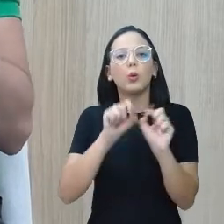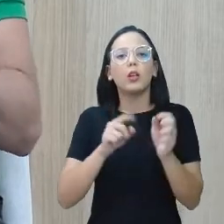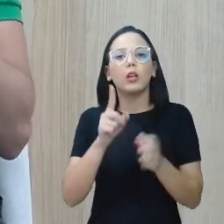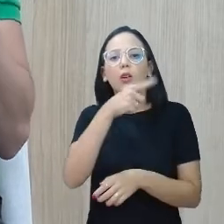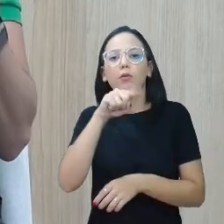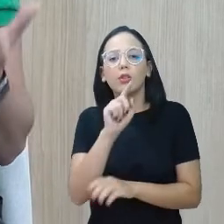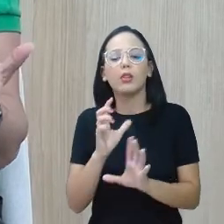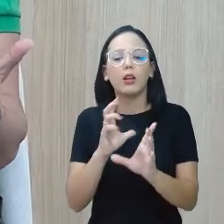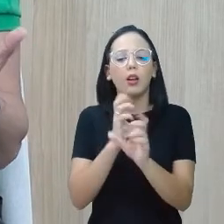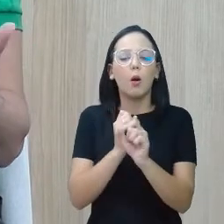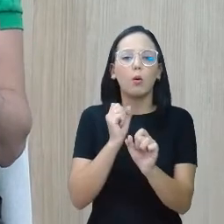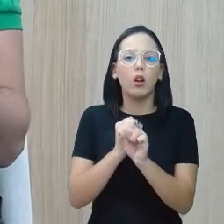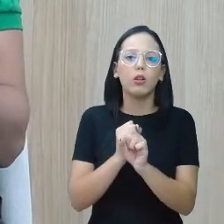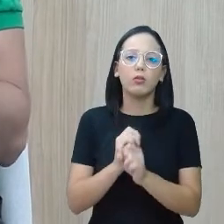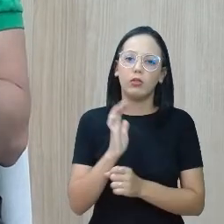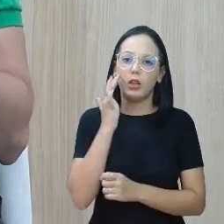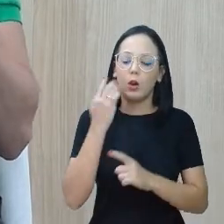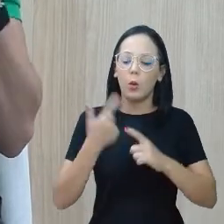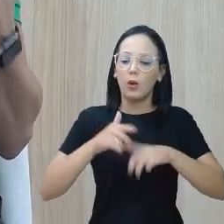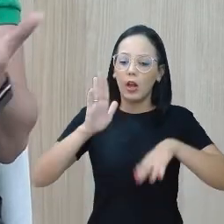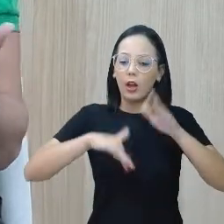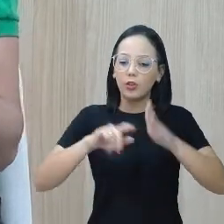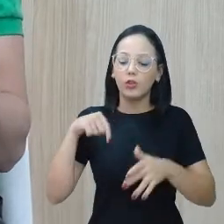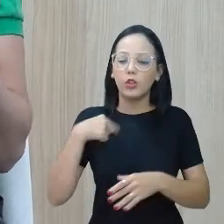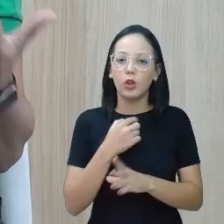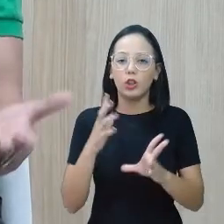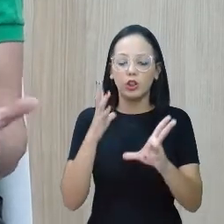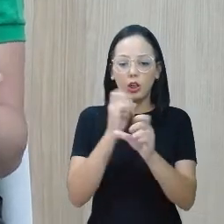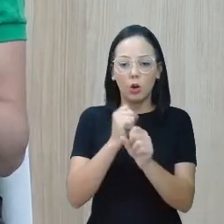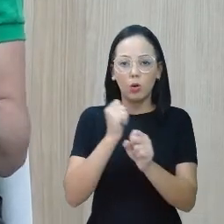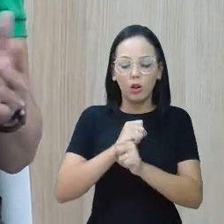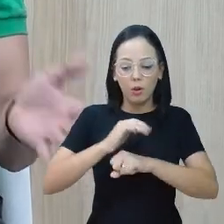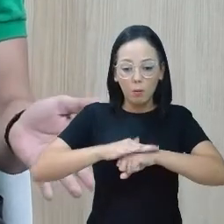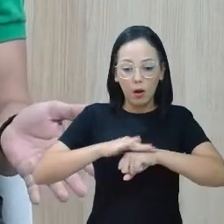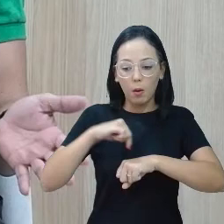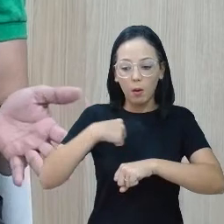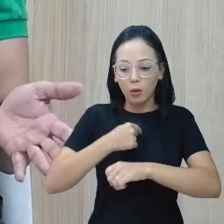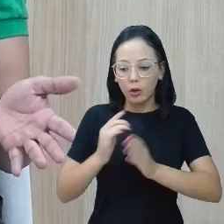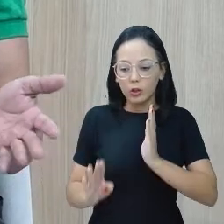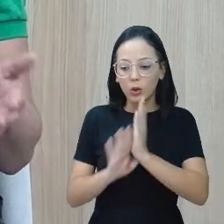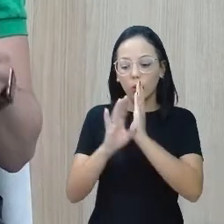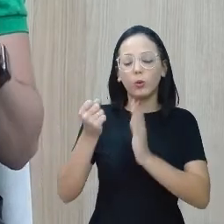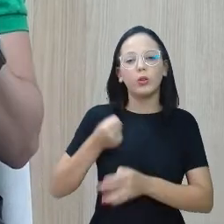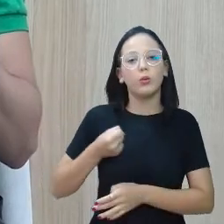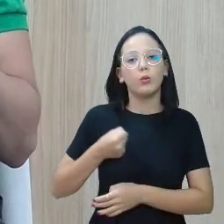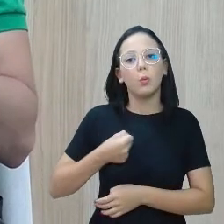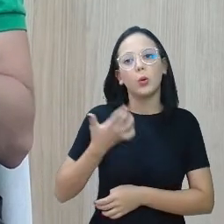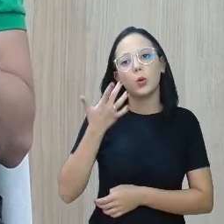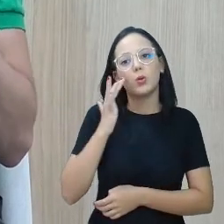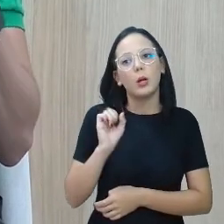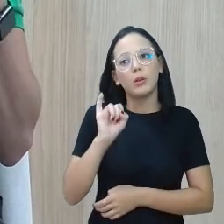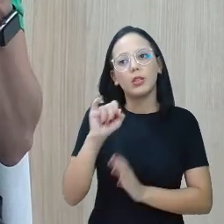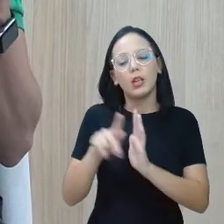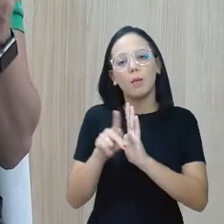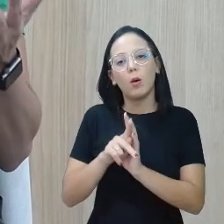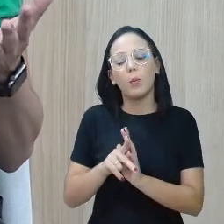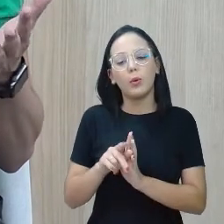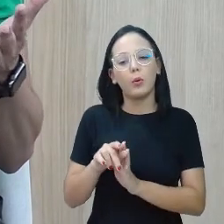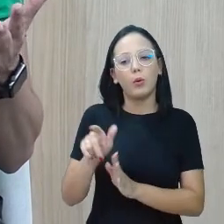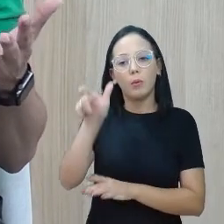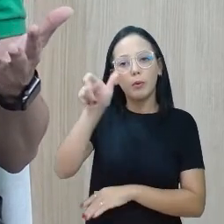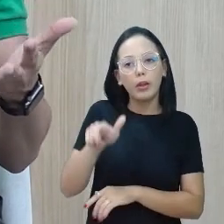você está calculando. Às vezes a gente está calculando no modo automático, encontra um valor e aí não sabe se aquele valor é